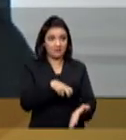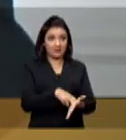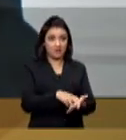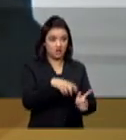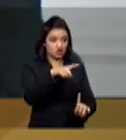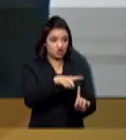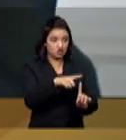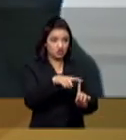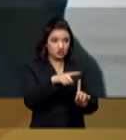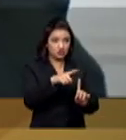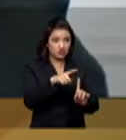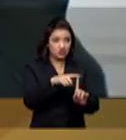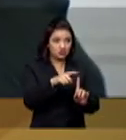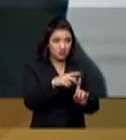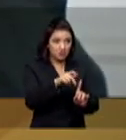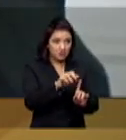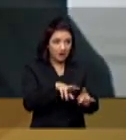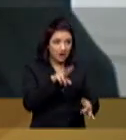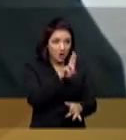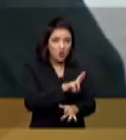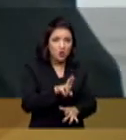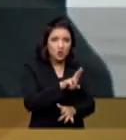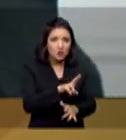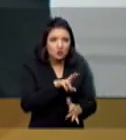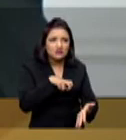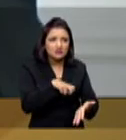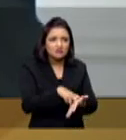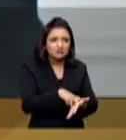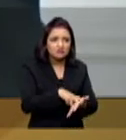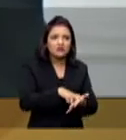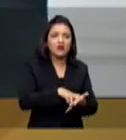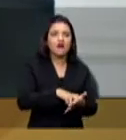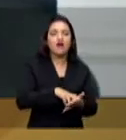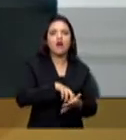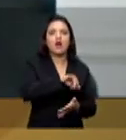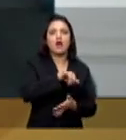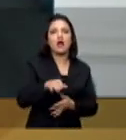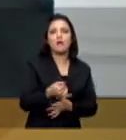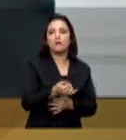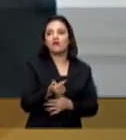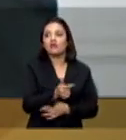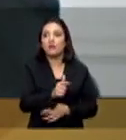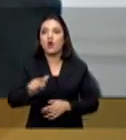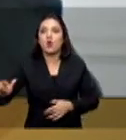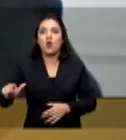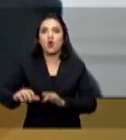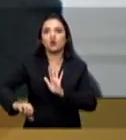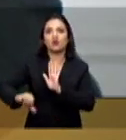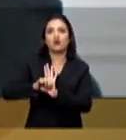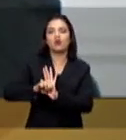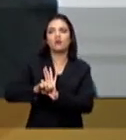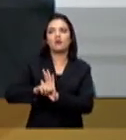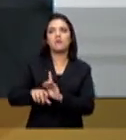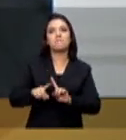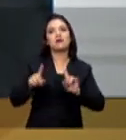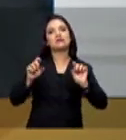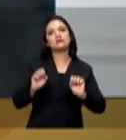penal em relação a outro, isso pode gerar uma insegurança